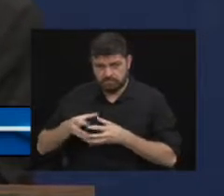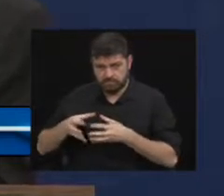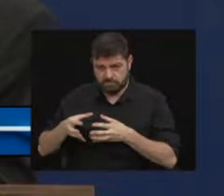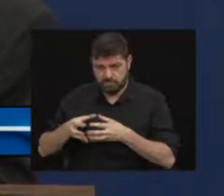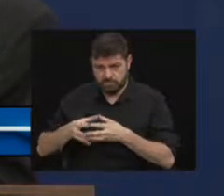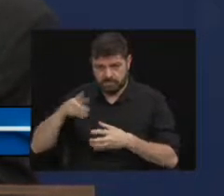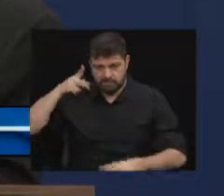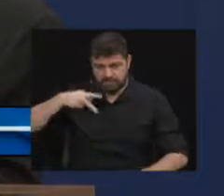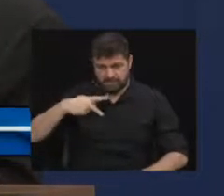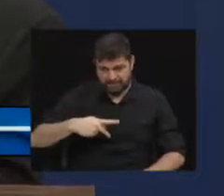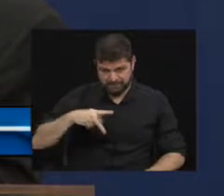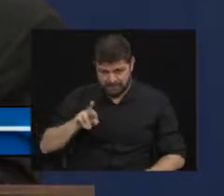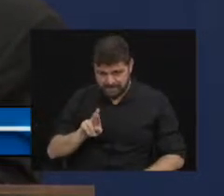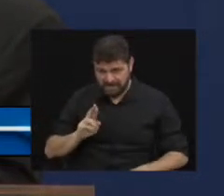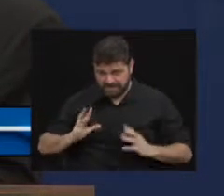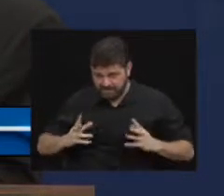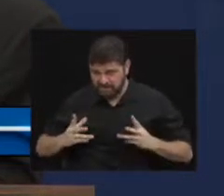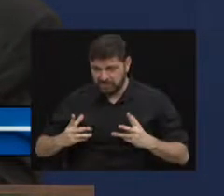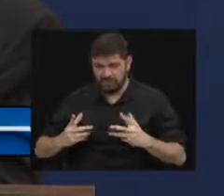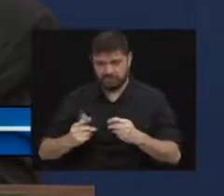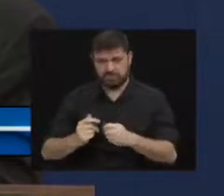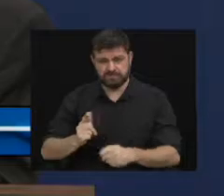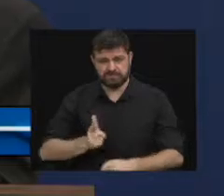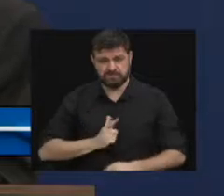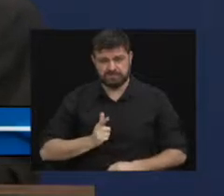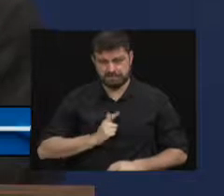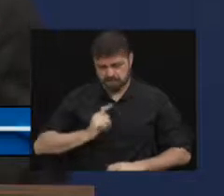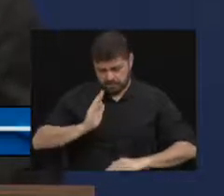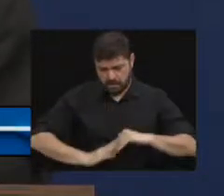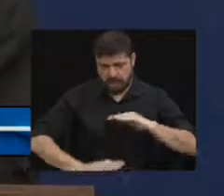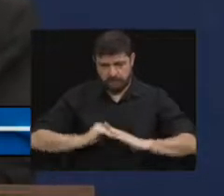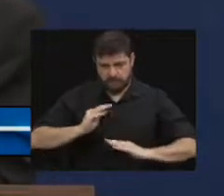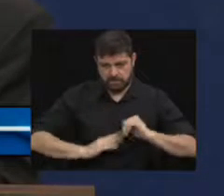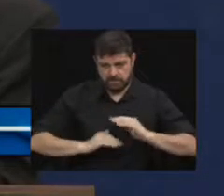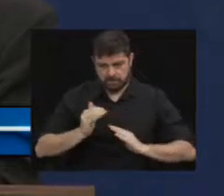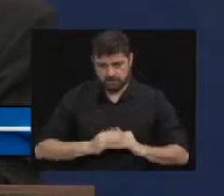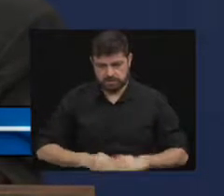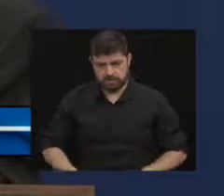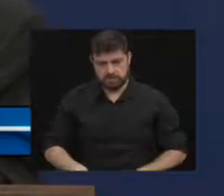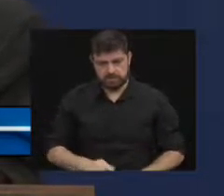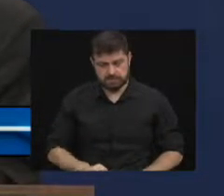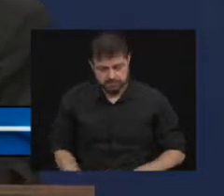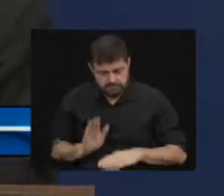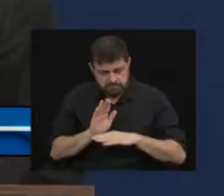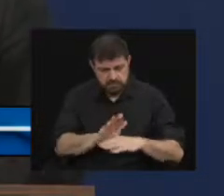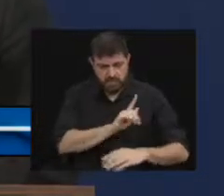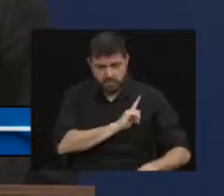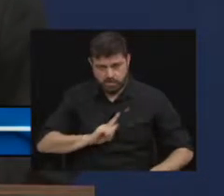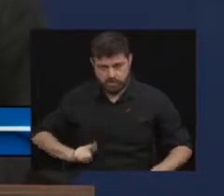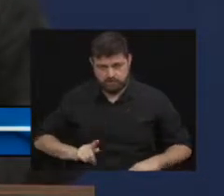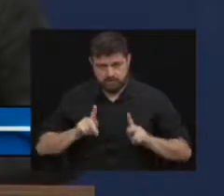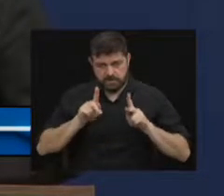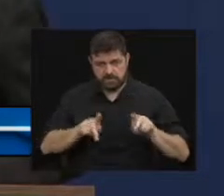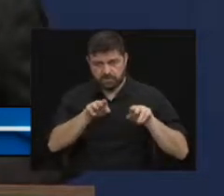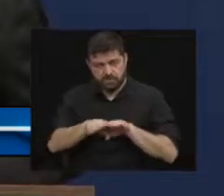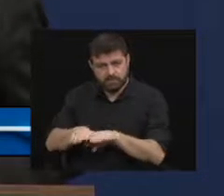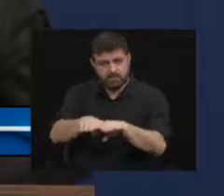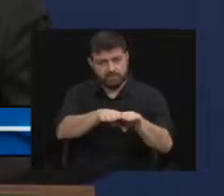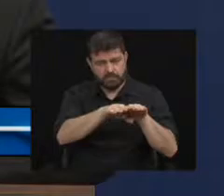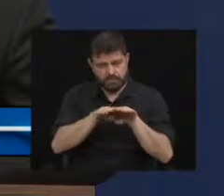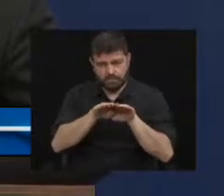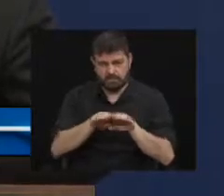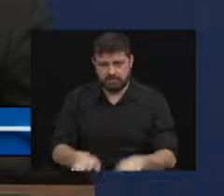transparente e que ofereça a todos os cidadãos a oportunidade de poderem se